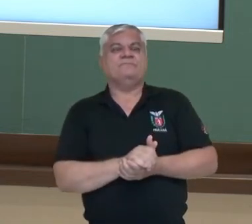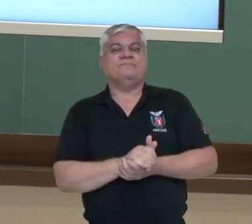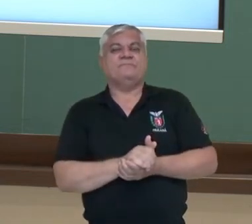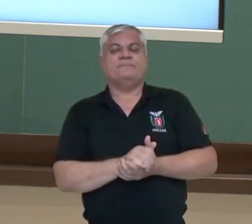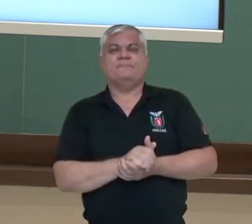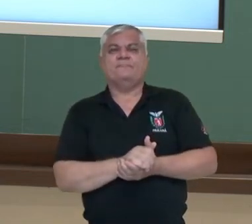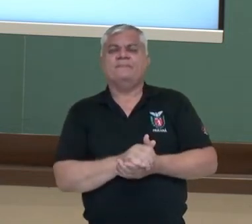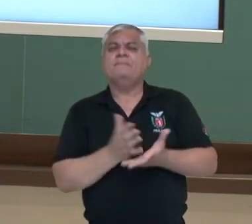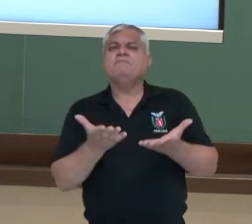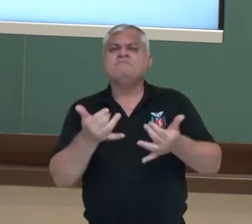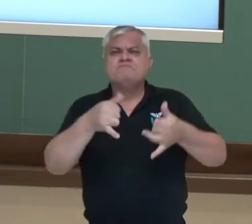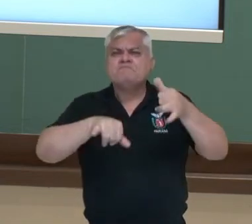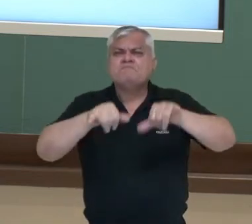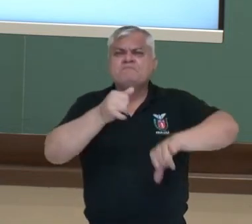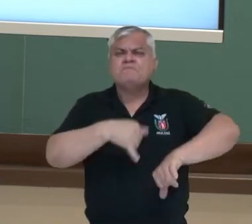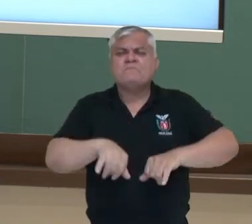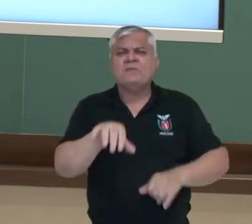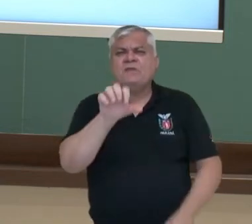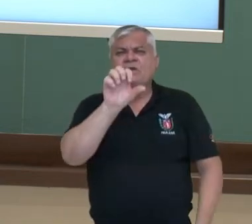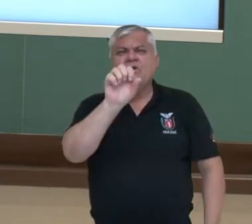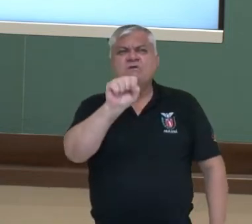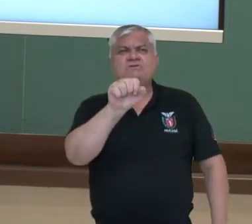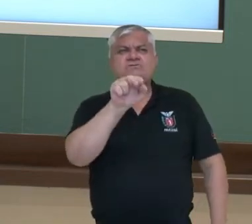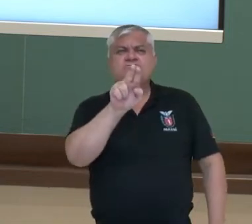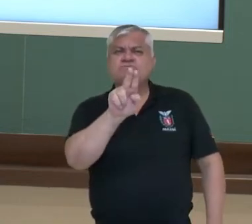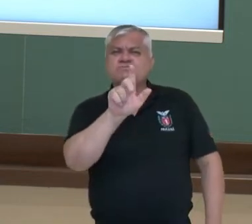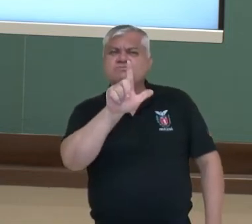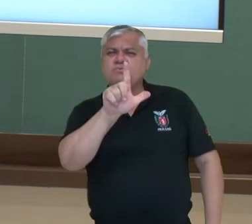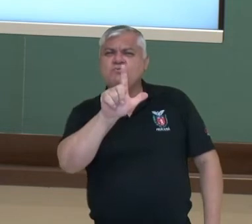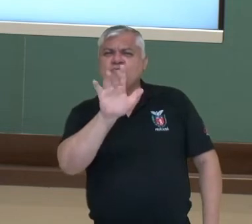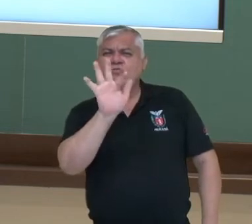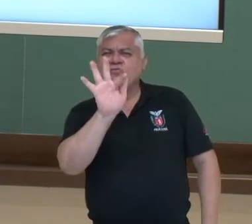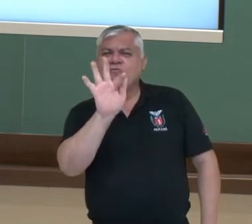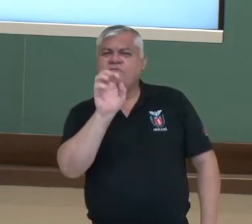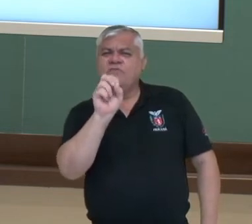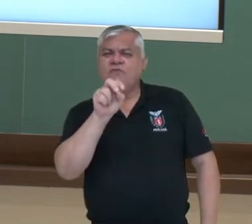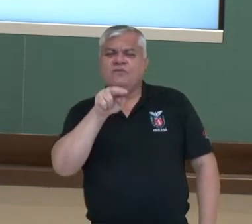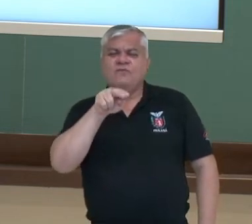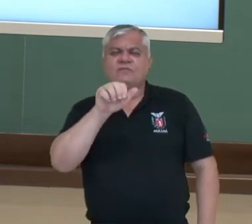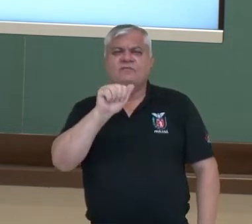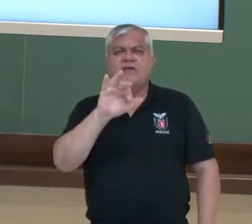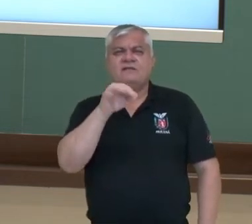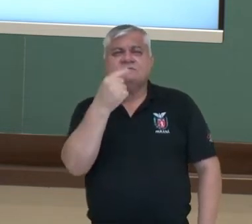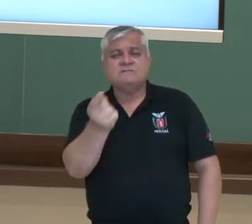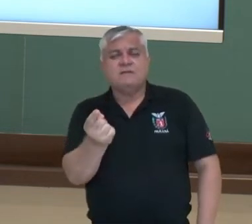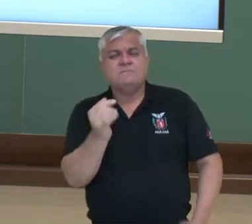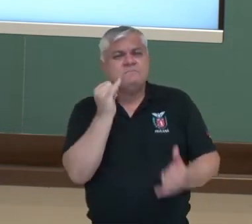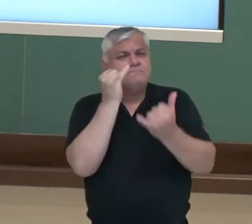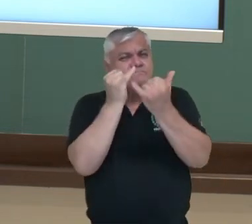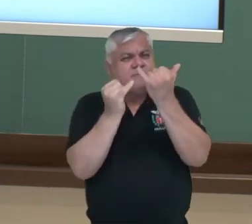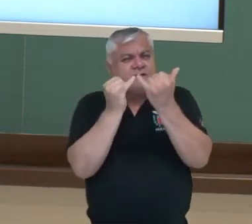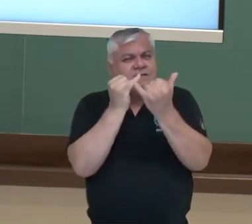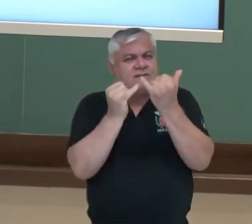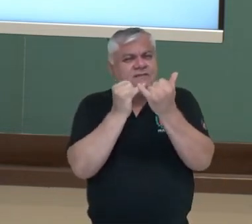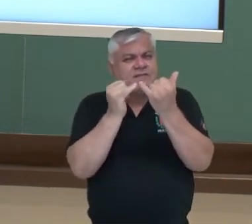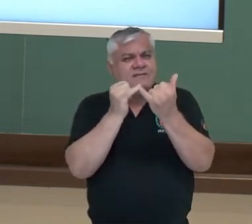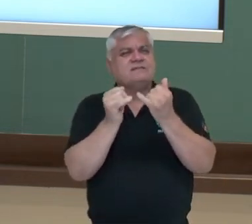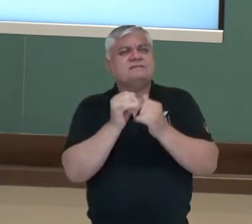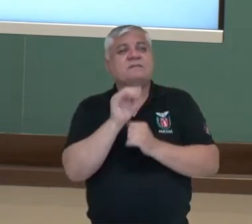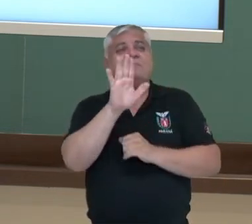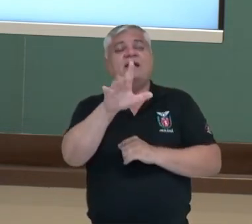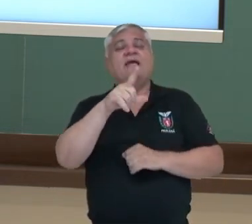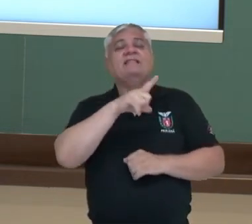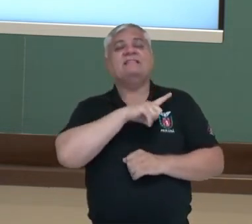e reação química de sulfonação? O raciocínio é mais ou menos igual ao de nitração, só que nós vamos ter o quê? O